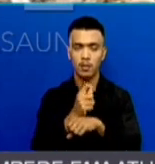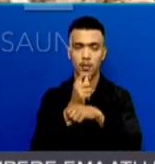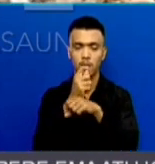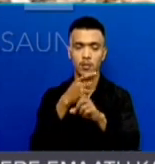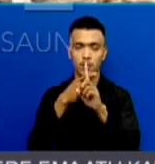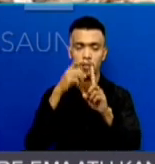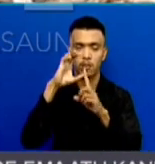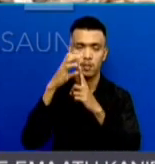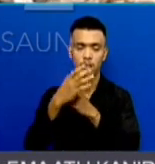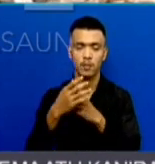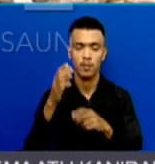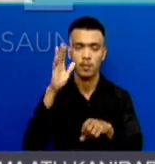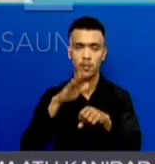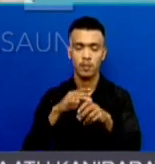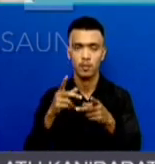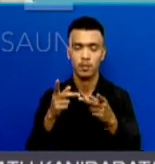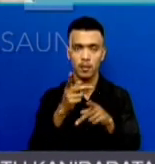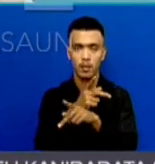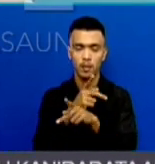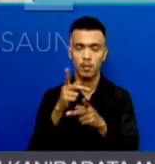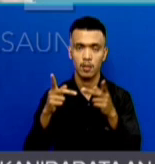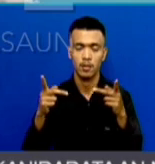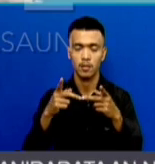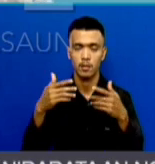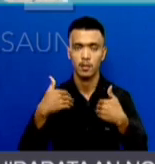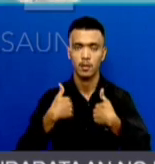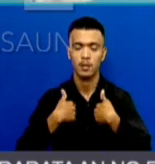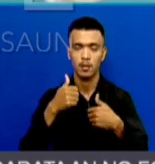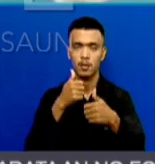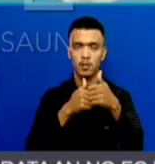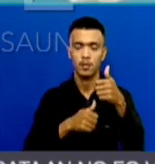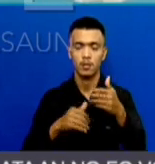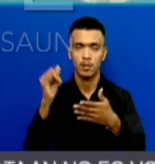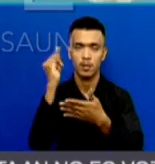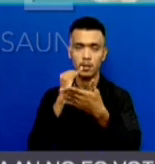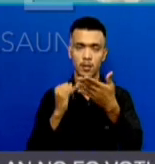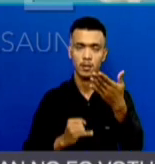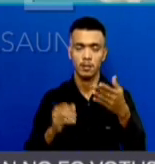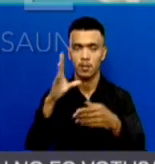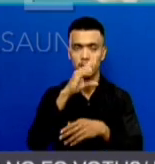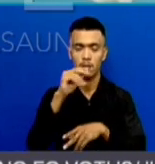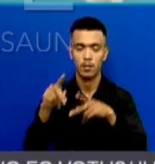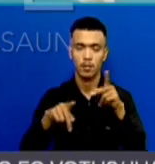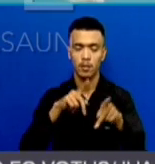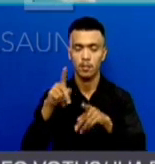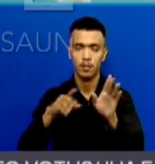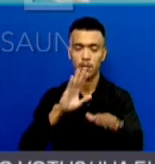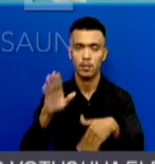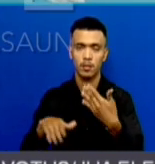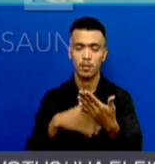kita bele bando filofali tani area ne bemak ia tuir mapak tuir em hotu hotu ni nia